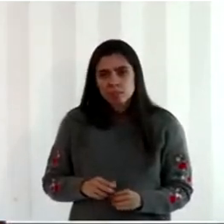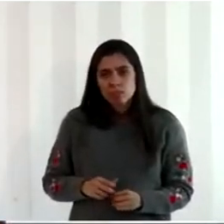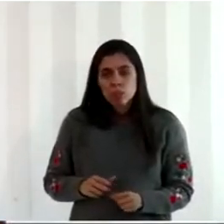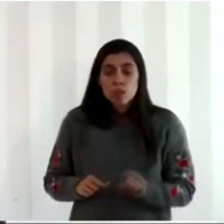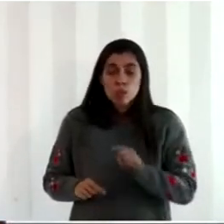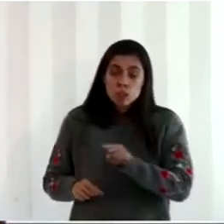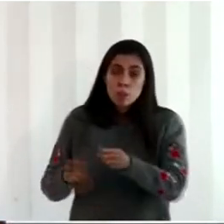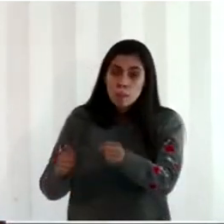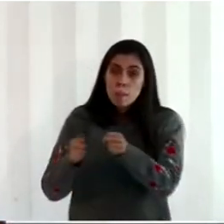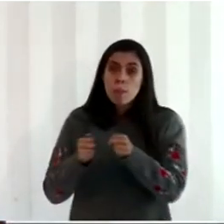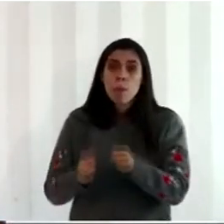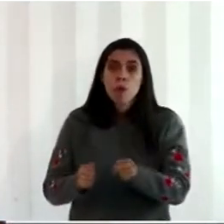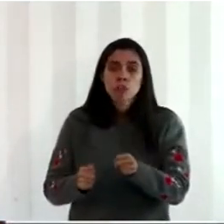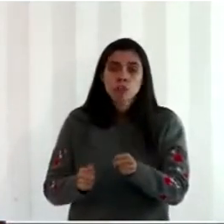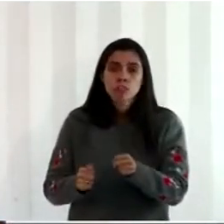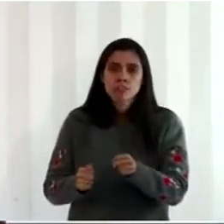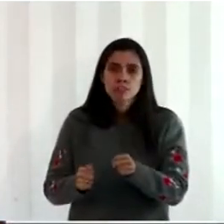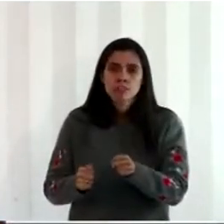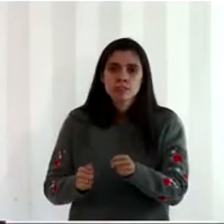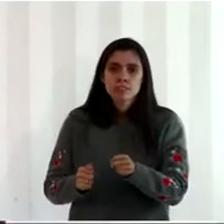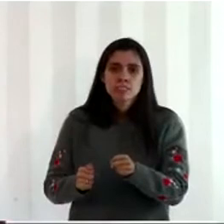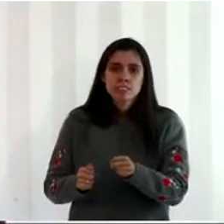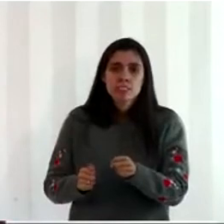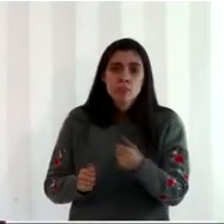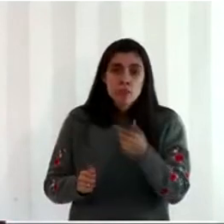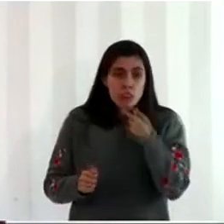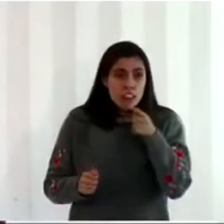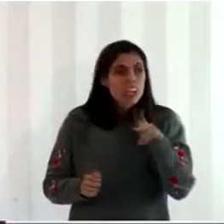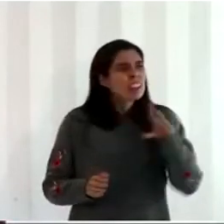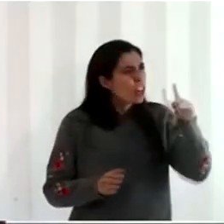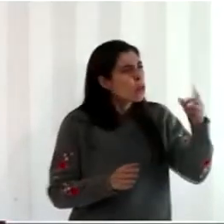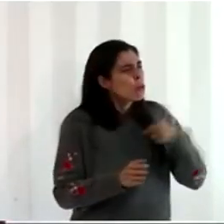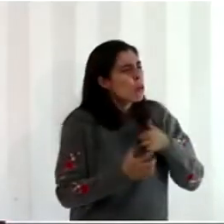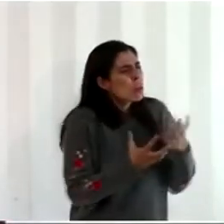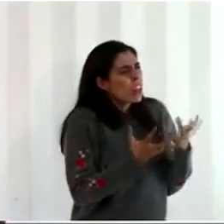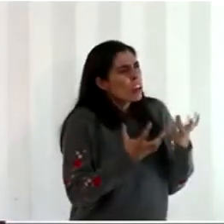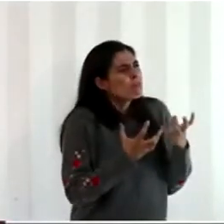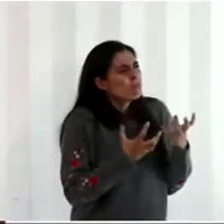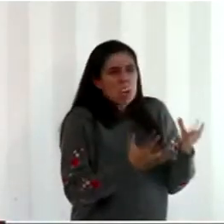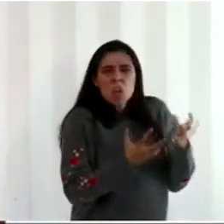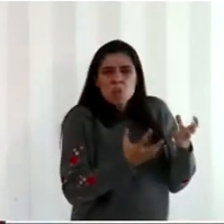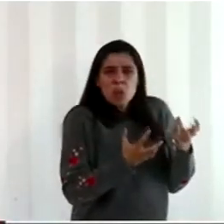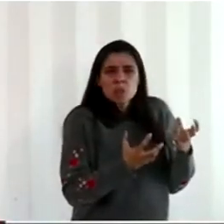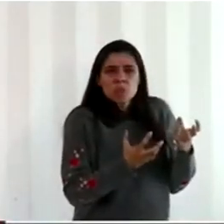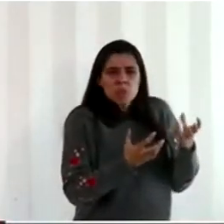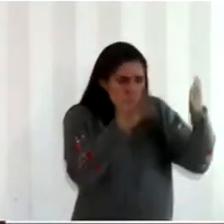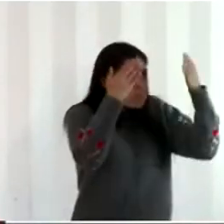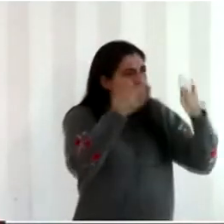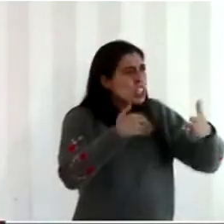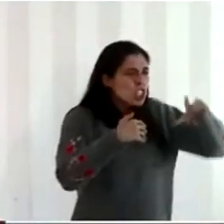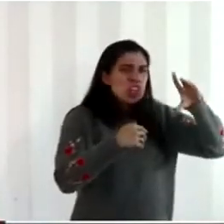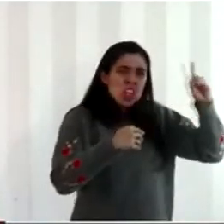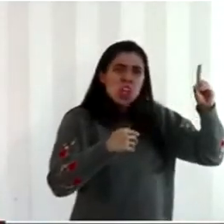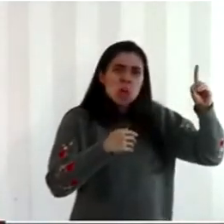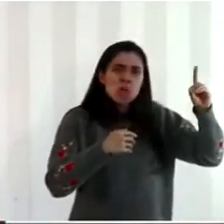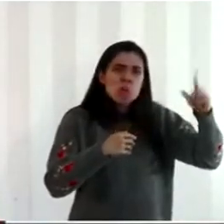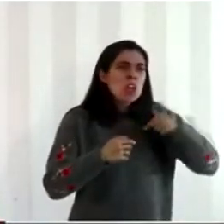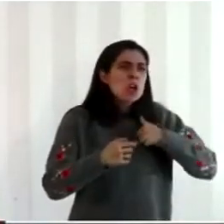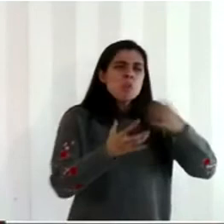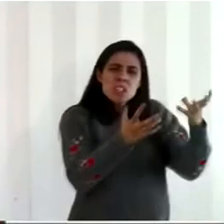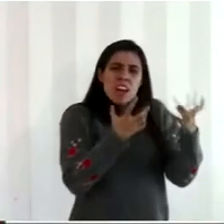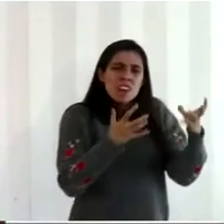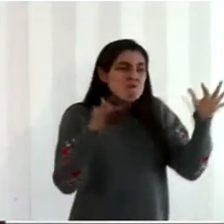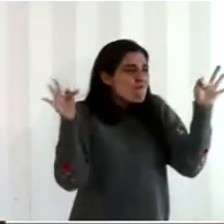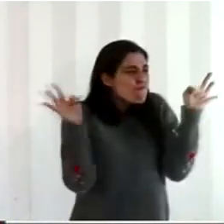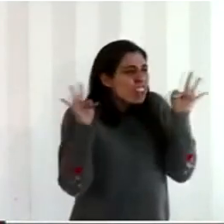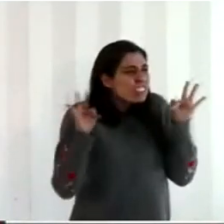de verdade, eu quero ter temor e tremor, eu quero me sentir tocado pela palavra, eu quero estar na presença de Deus e ter prazer em cantar, em ter prazer em orar,